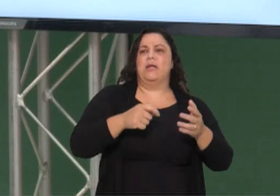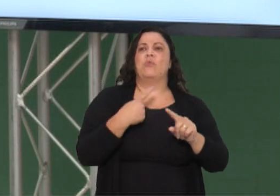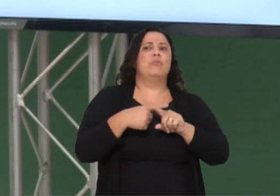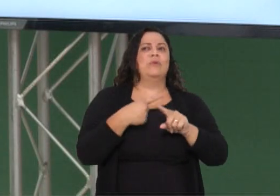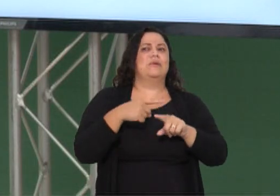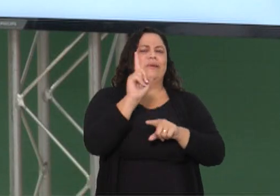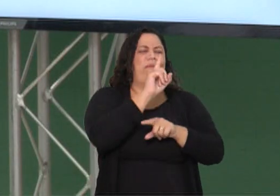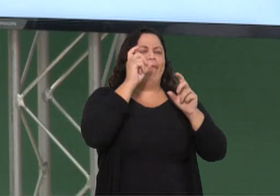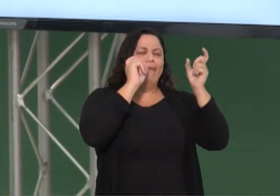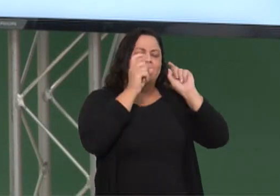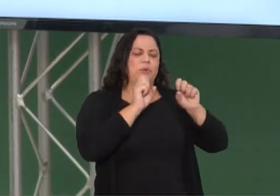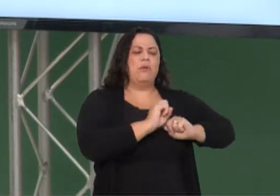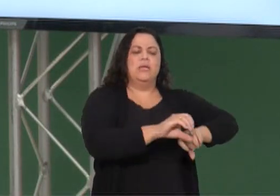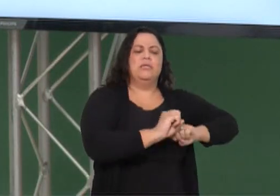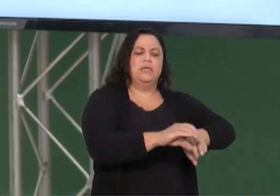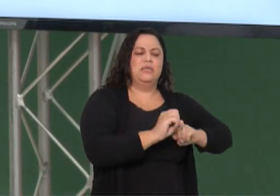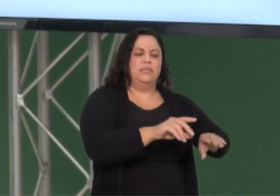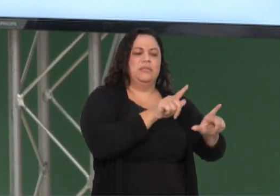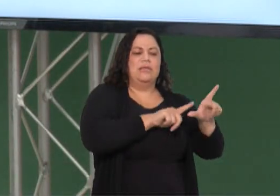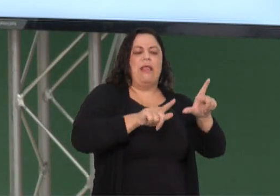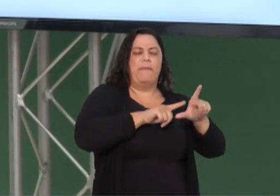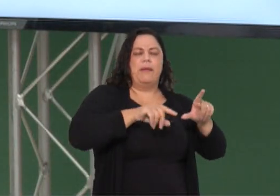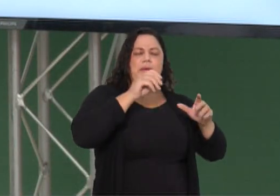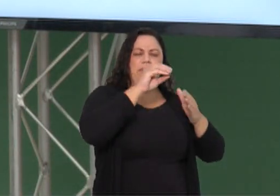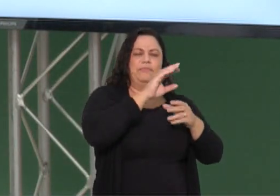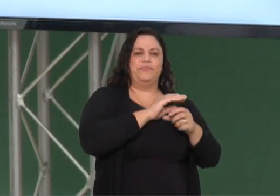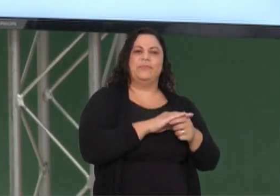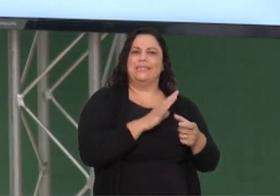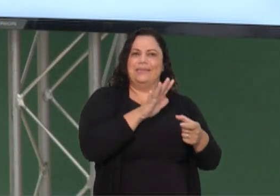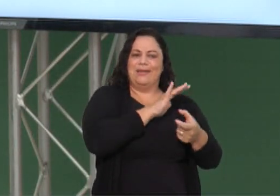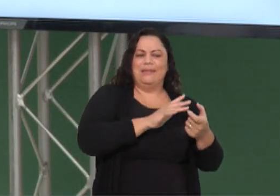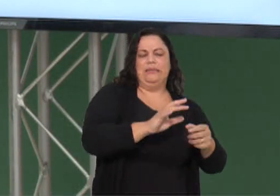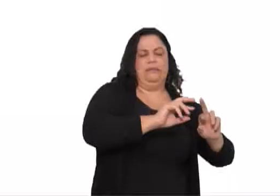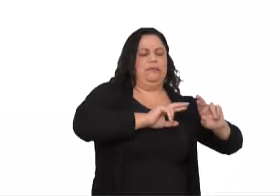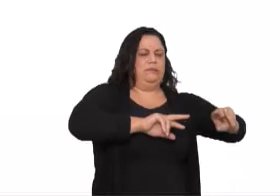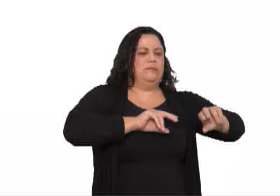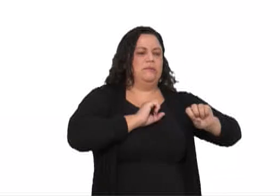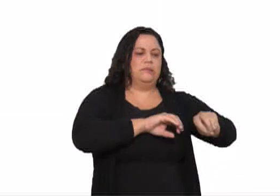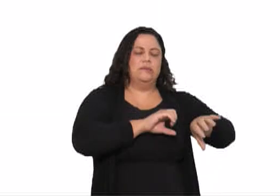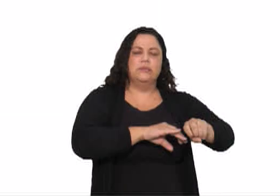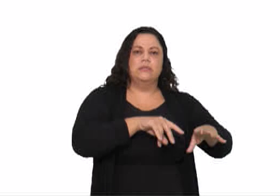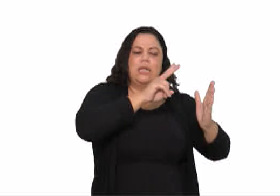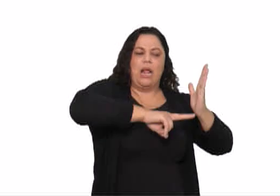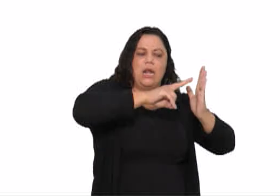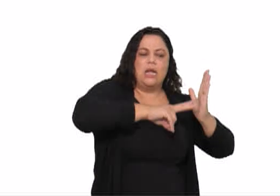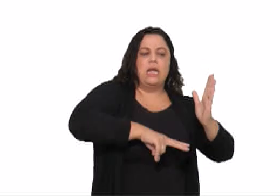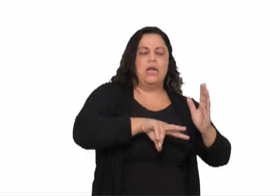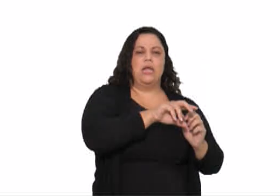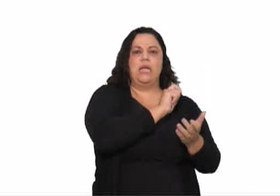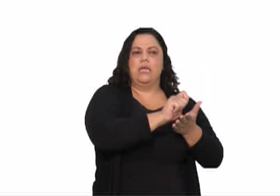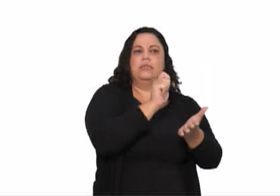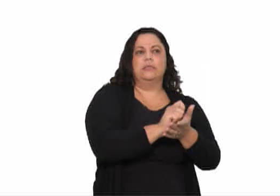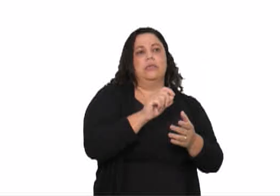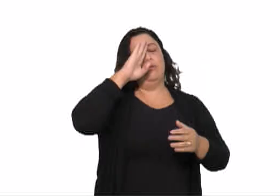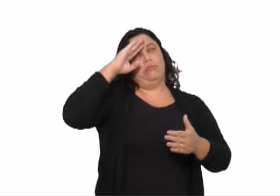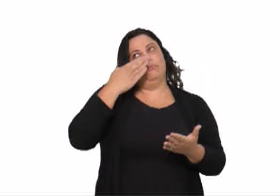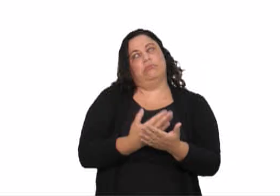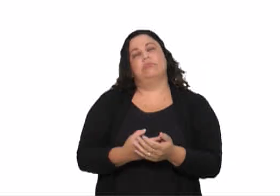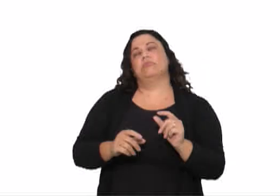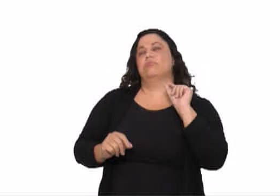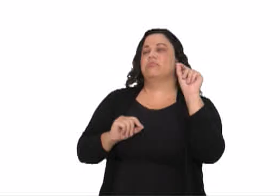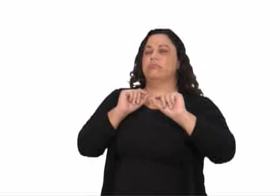a ler e escrever. Aos 7 anos de idade, aqui tem os vestígios da cidade, o que se acredita que poderia ser o